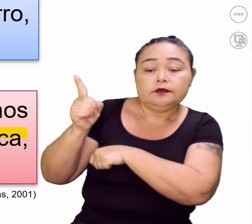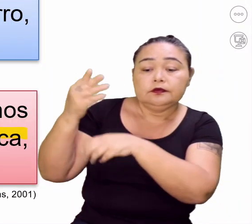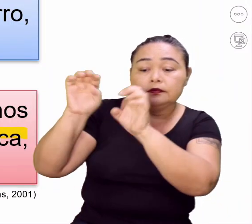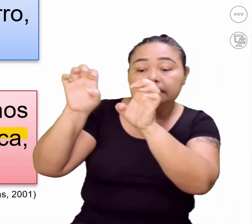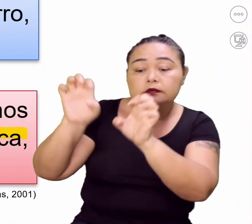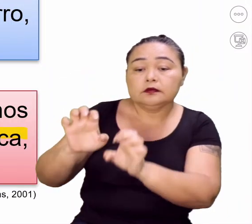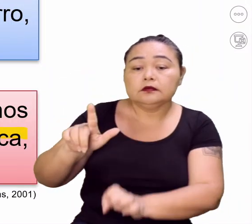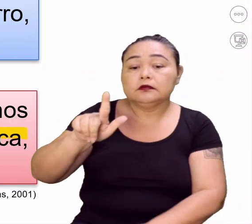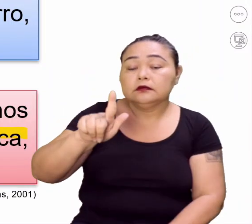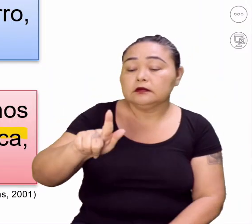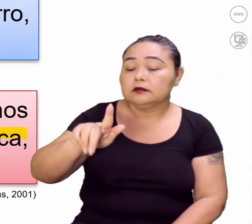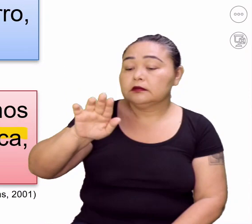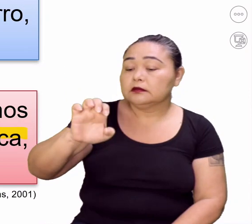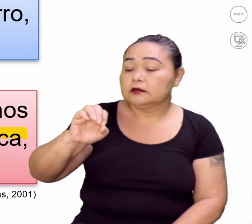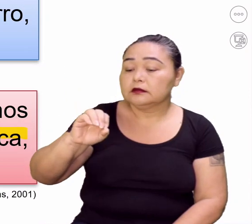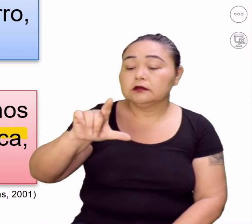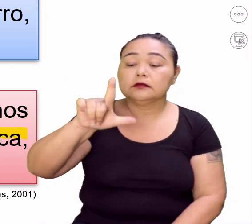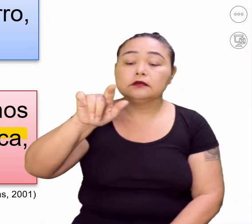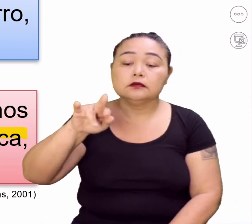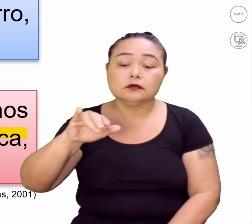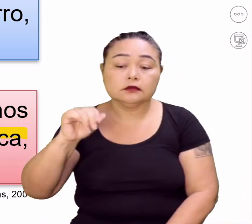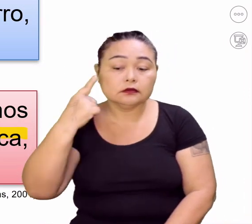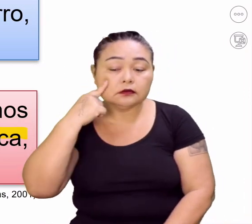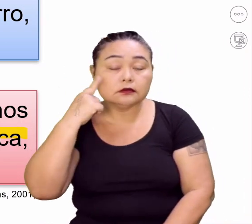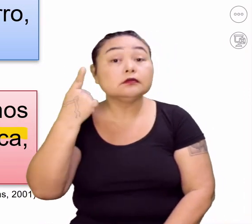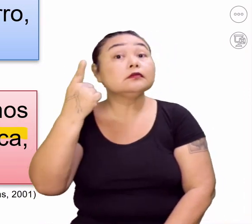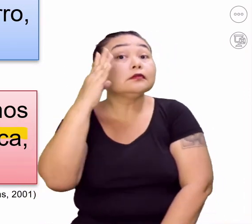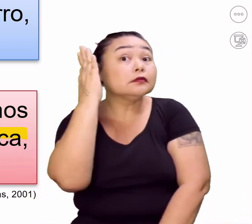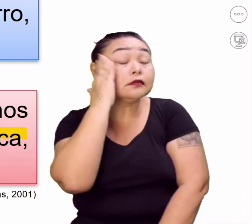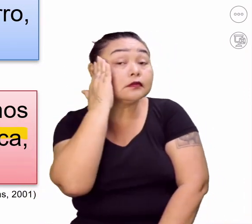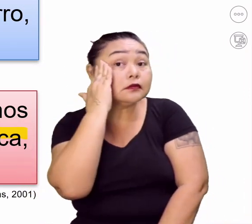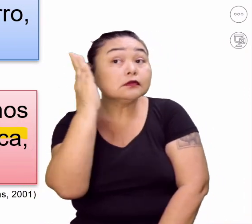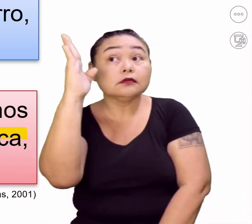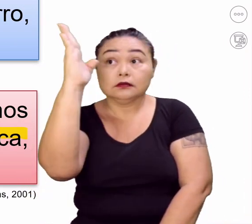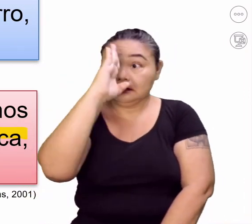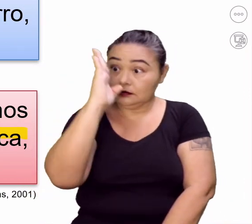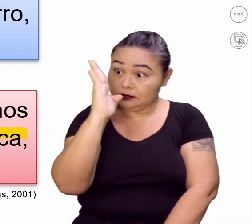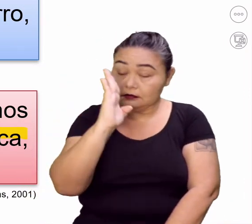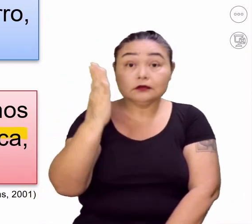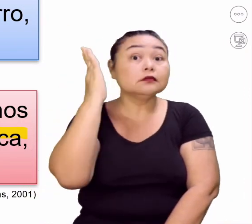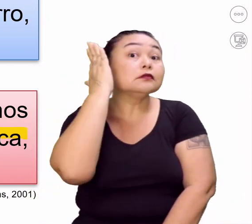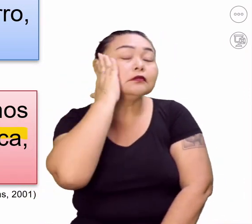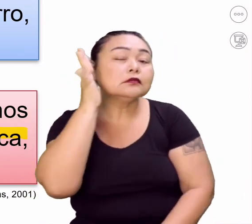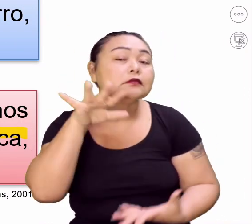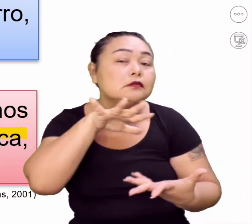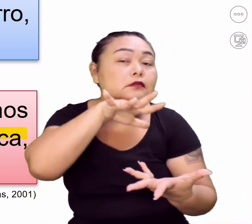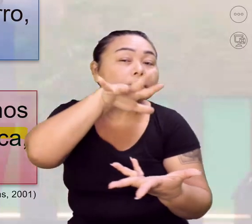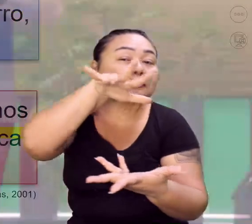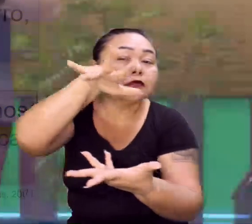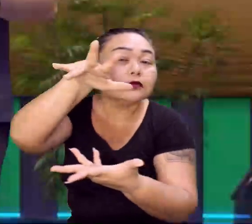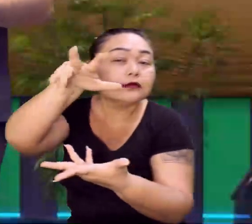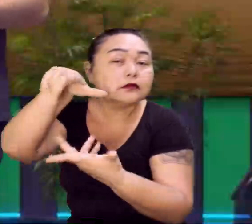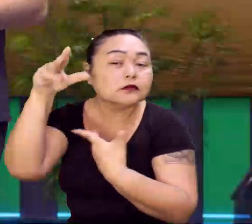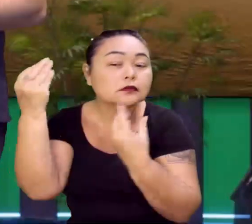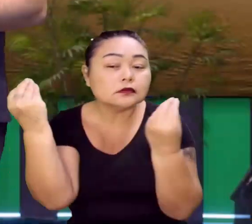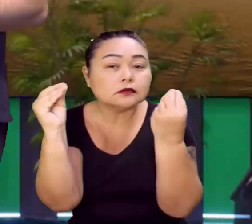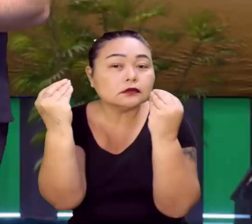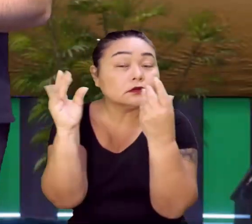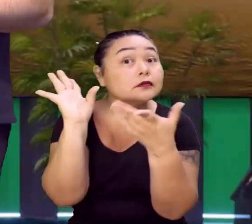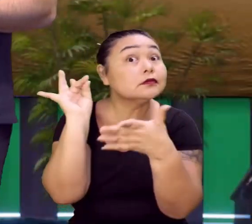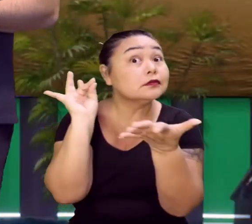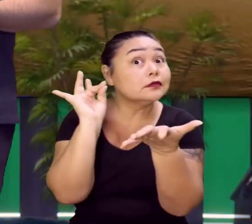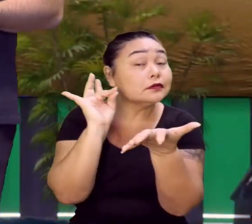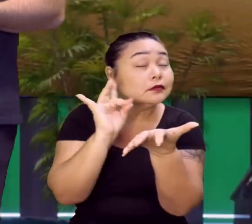estrutura geológica, o aluno tem que entender, de Brasil, de mundo, eles foram formadas, na